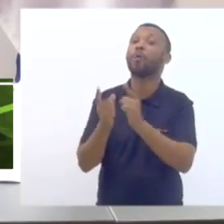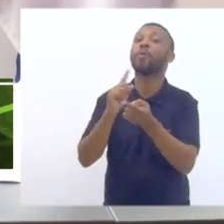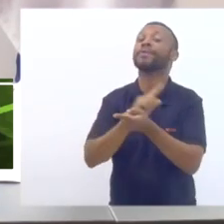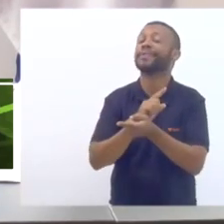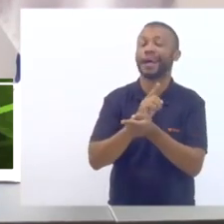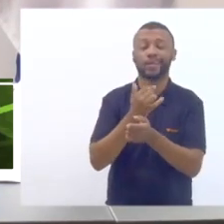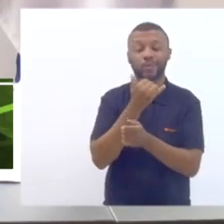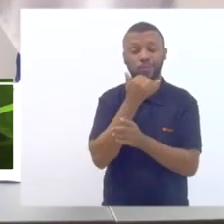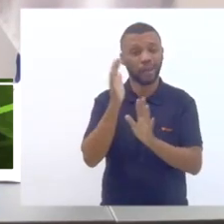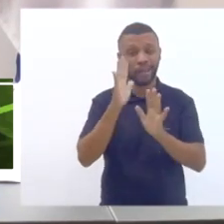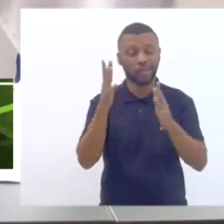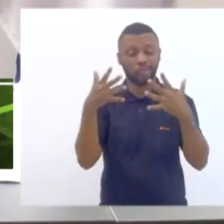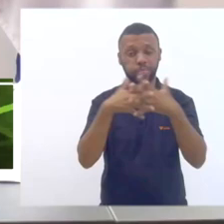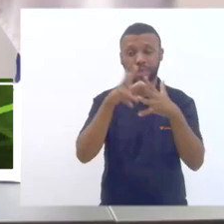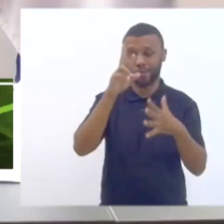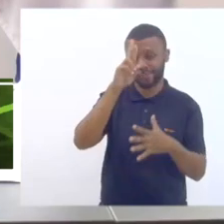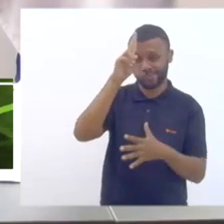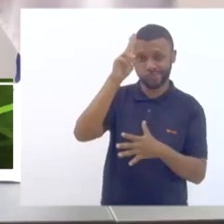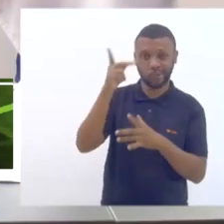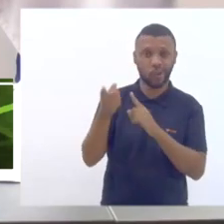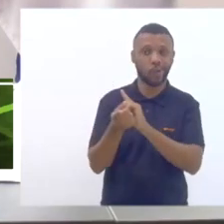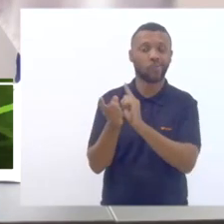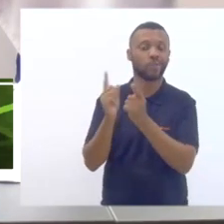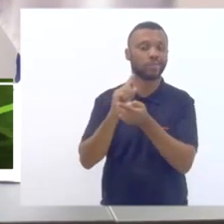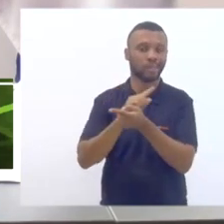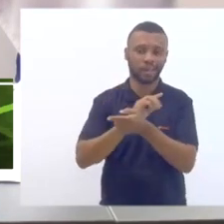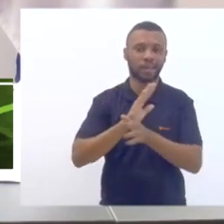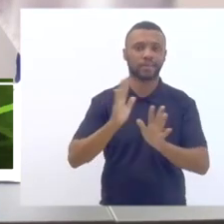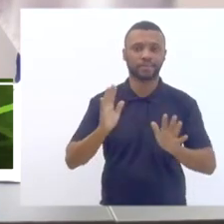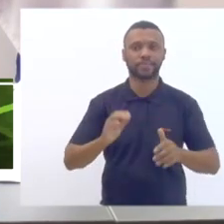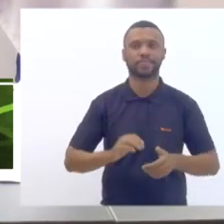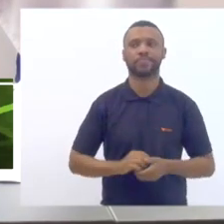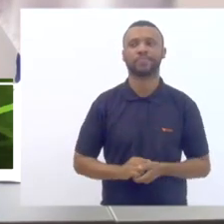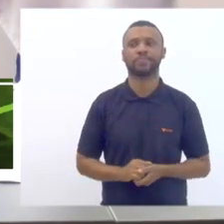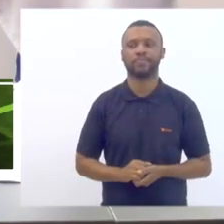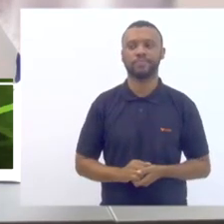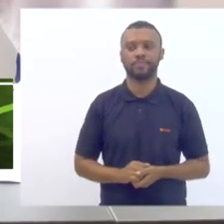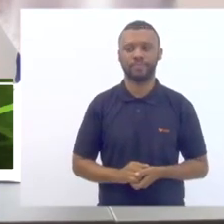É o contrário. Eu troquei. Estava maior do que eu, deputado. Você lembra?